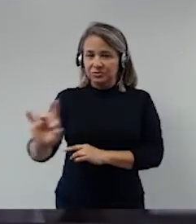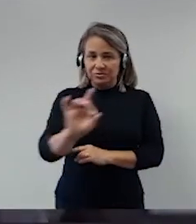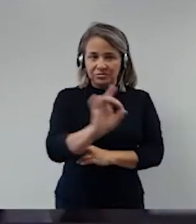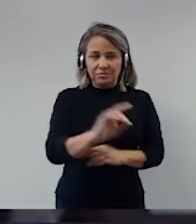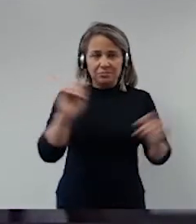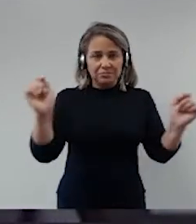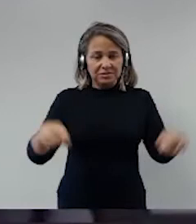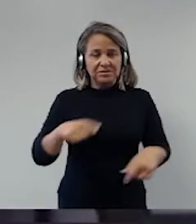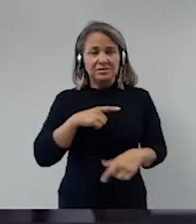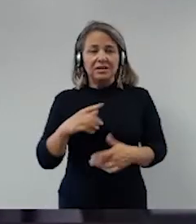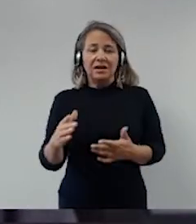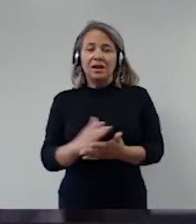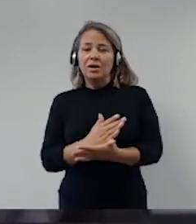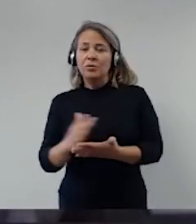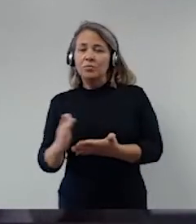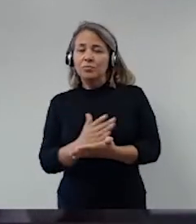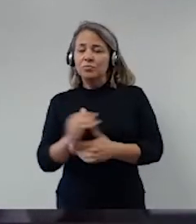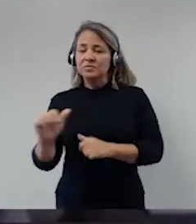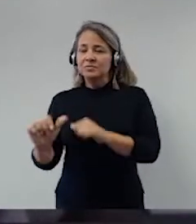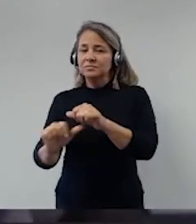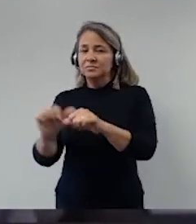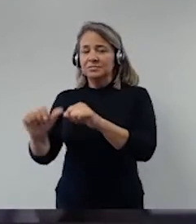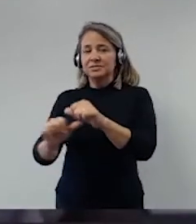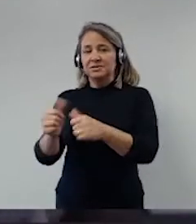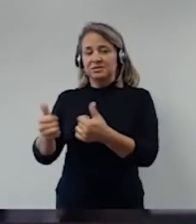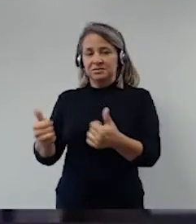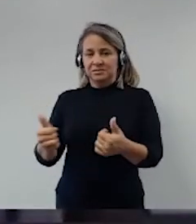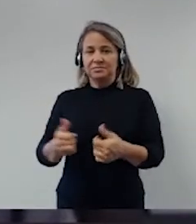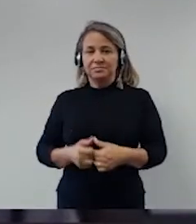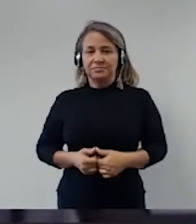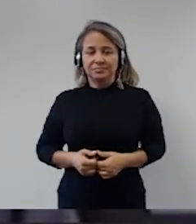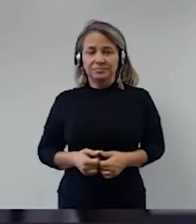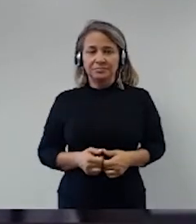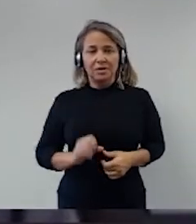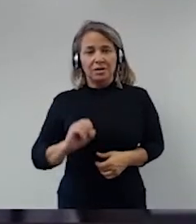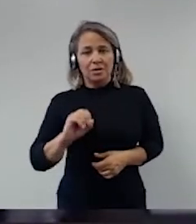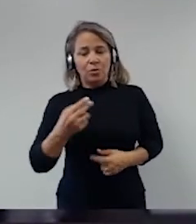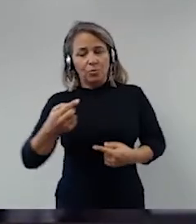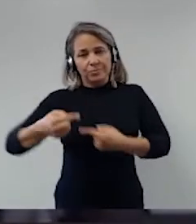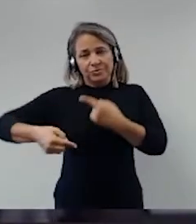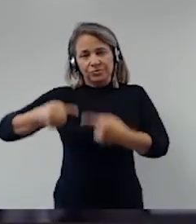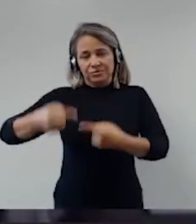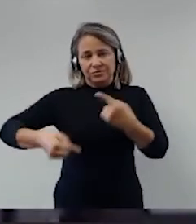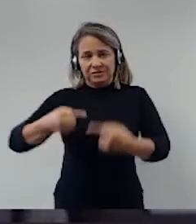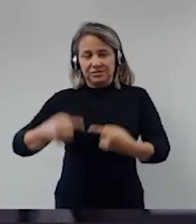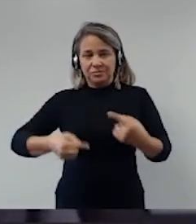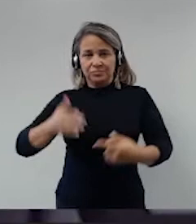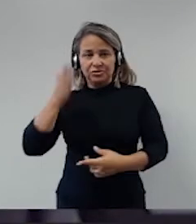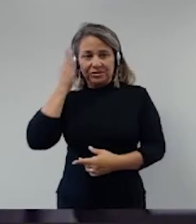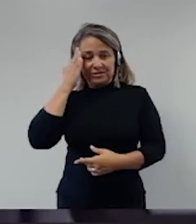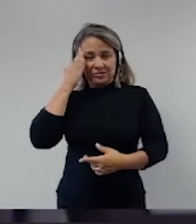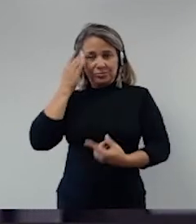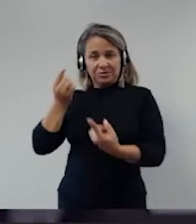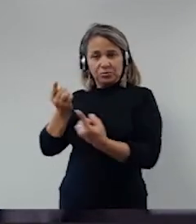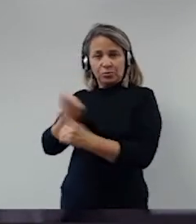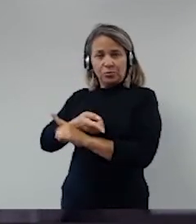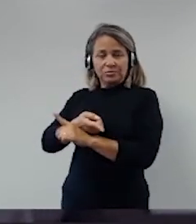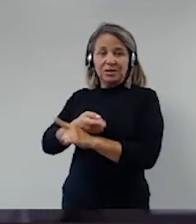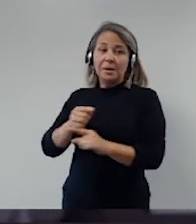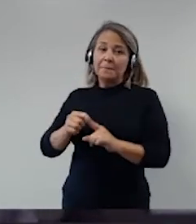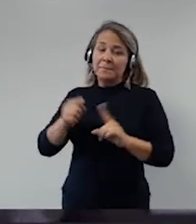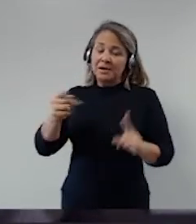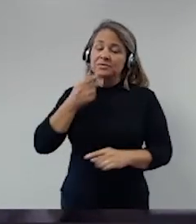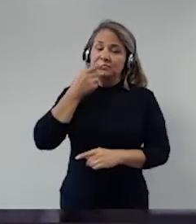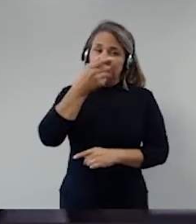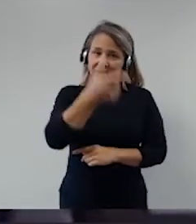ter algumas alterações ou discussões de entendimentos contrários, mas